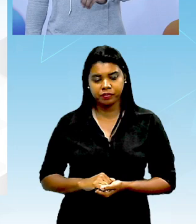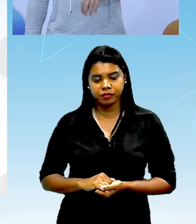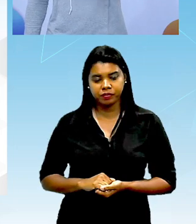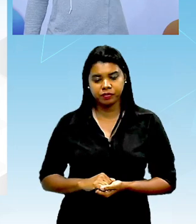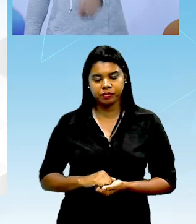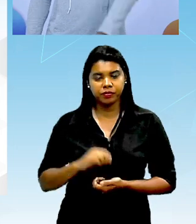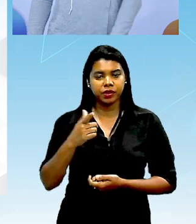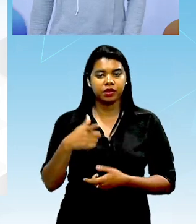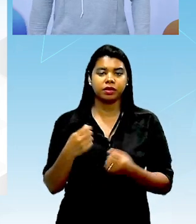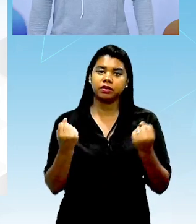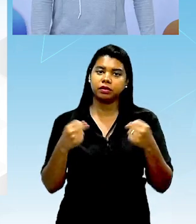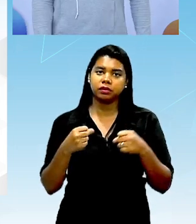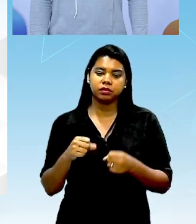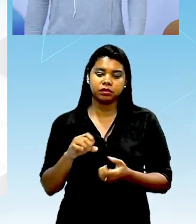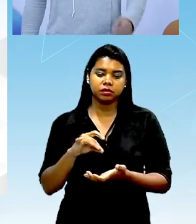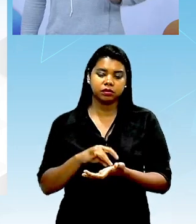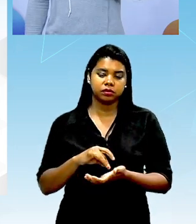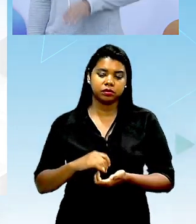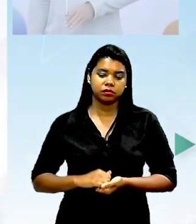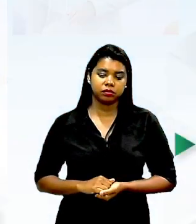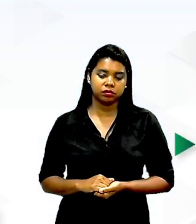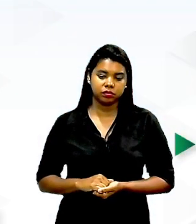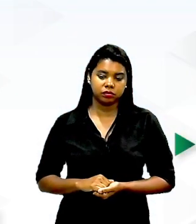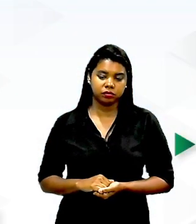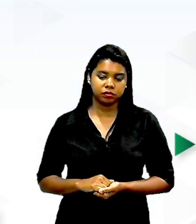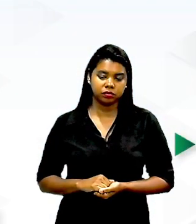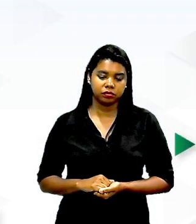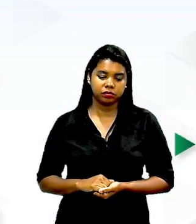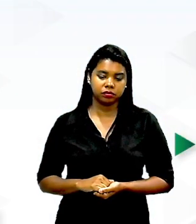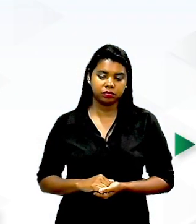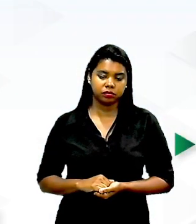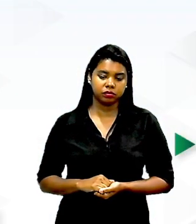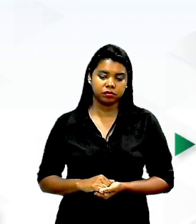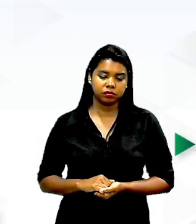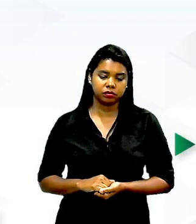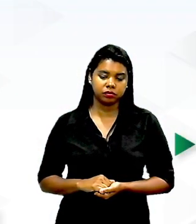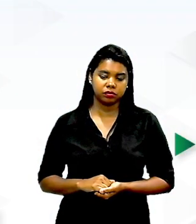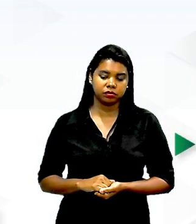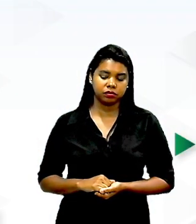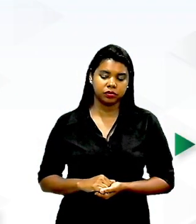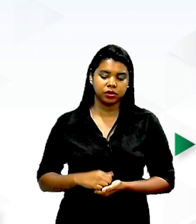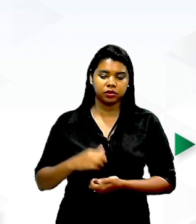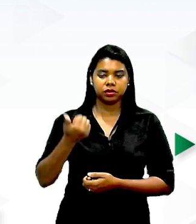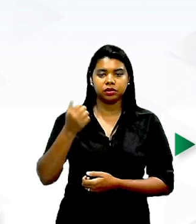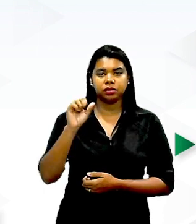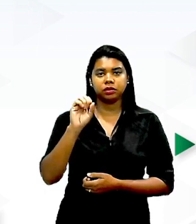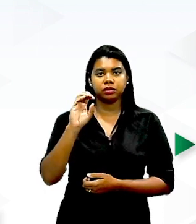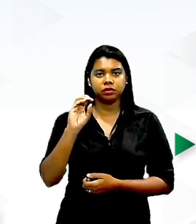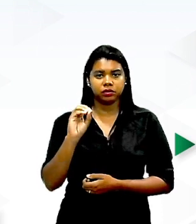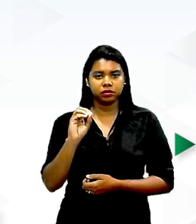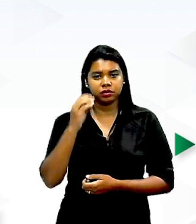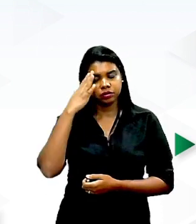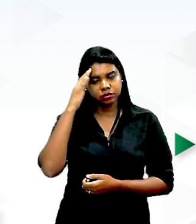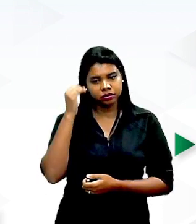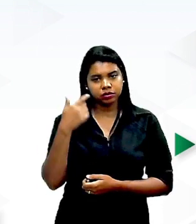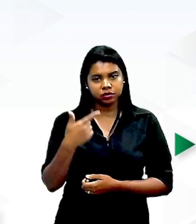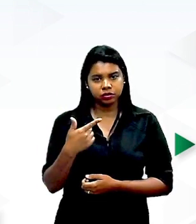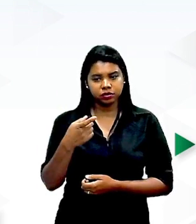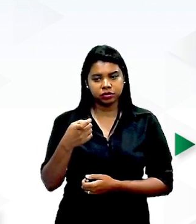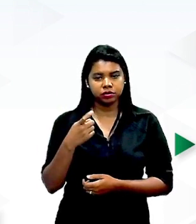grau, tá? Vamos lá, então. Eu sei que a soma dos ângulos internos dos triângulos é 180 e eu sei que 2x mais